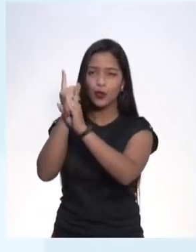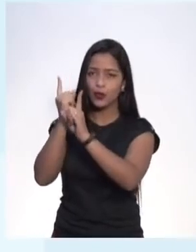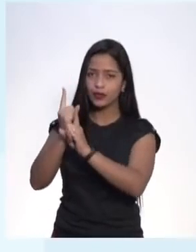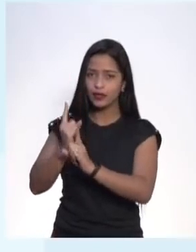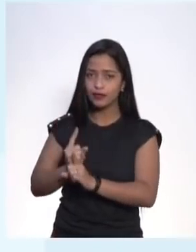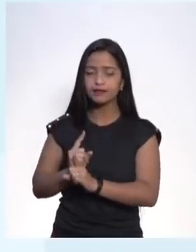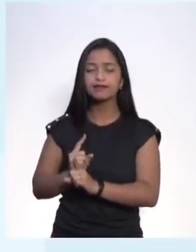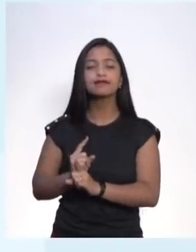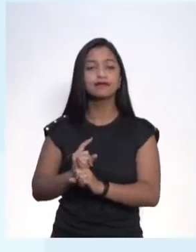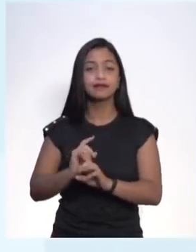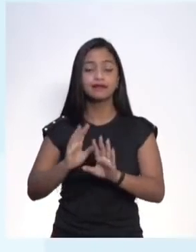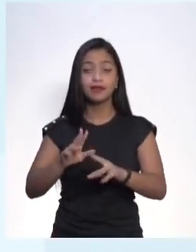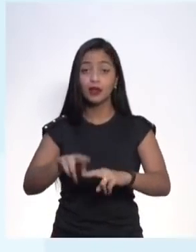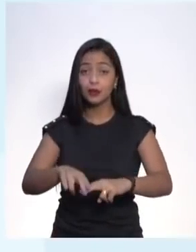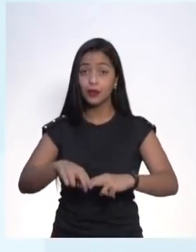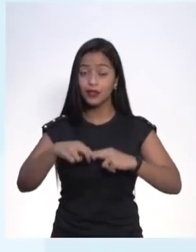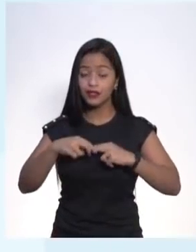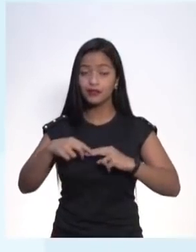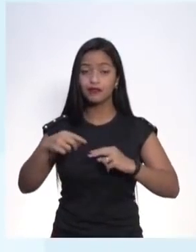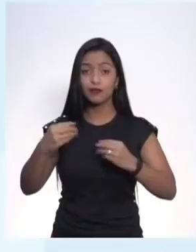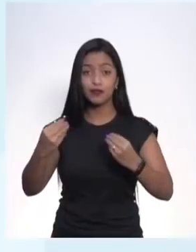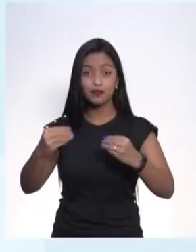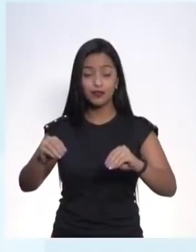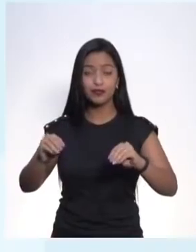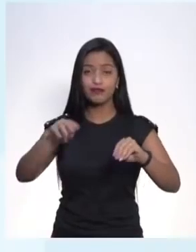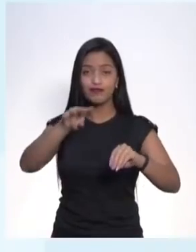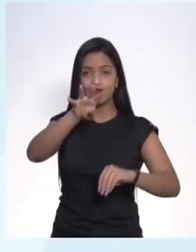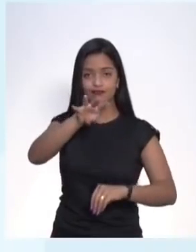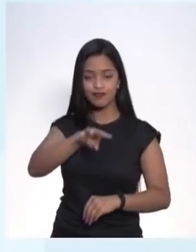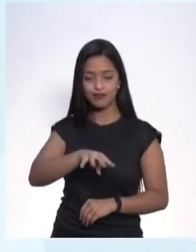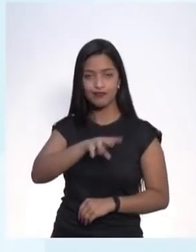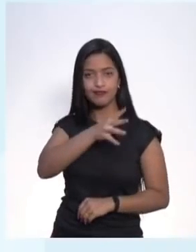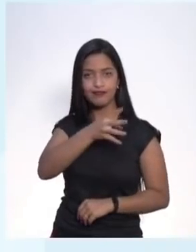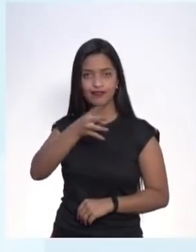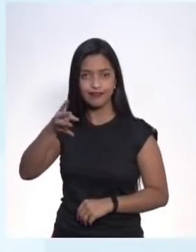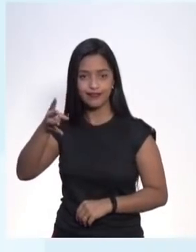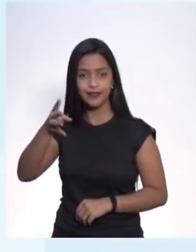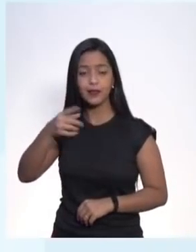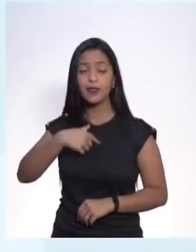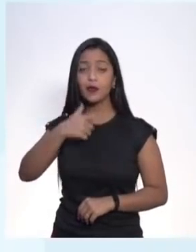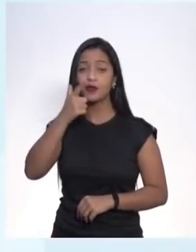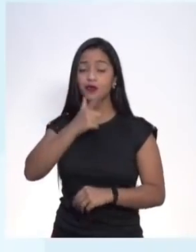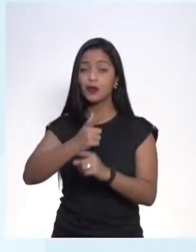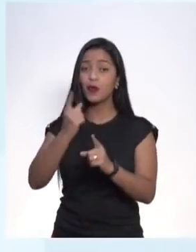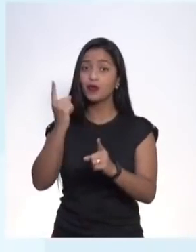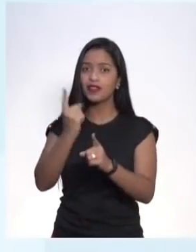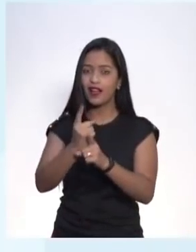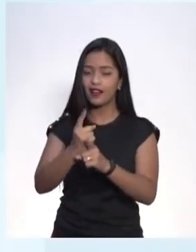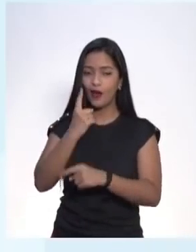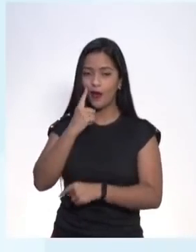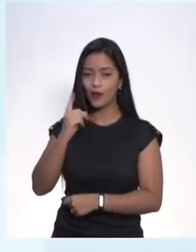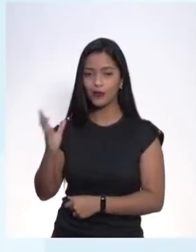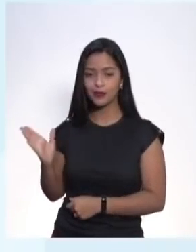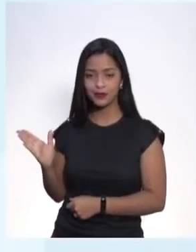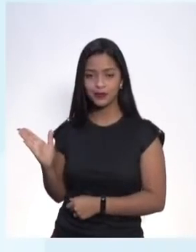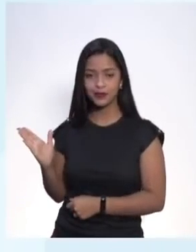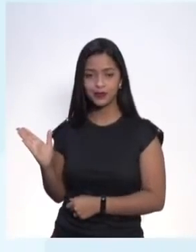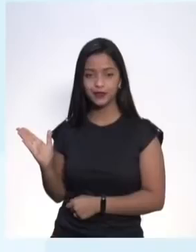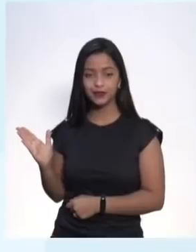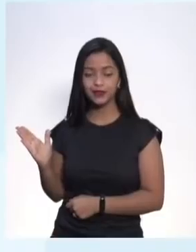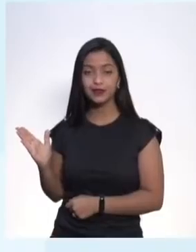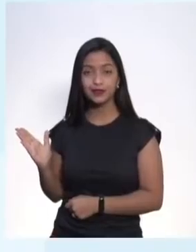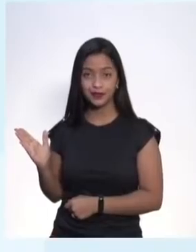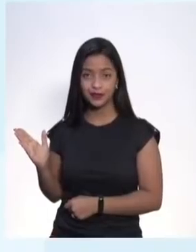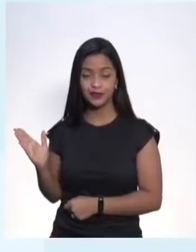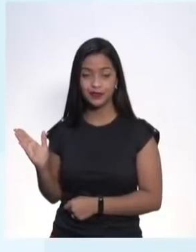a ideia, por isso que foi colocado em malha quadriculada, né? Eu consigo identificar esses dois espaços, né? Observando esses dois valores